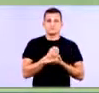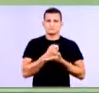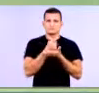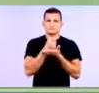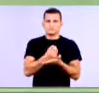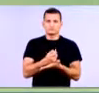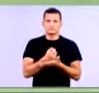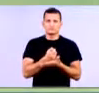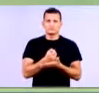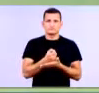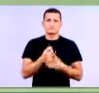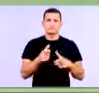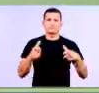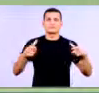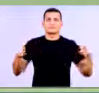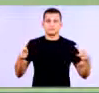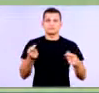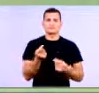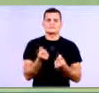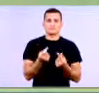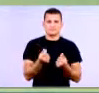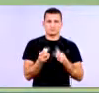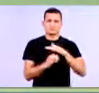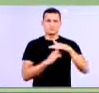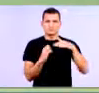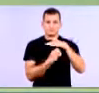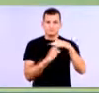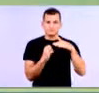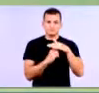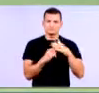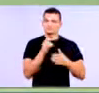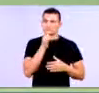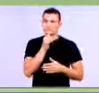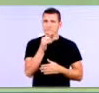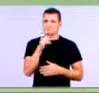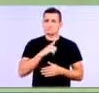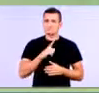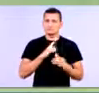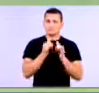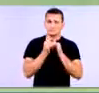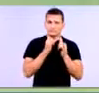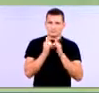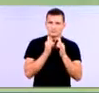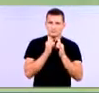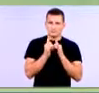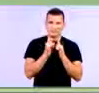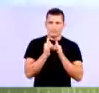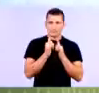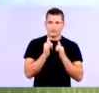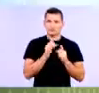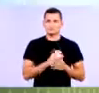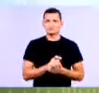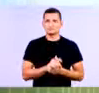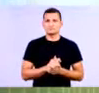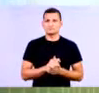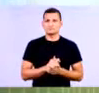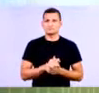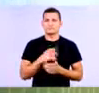no aumento de lucros da empresa. Veja bem, se você tem informações acerca dos